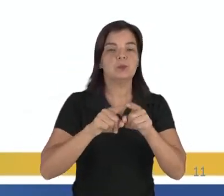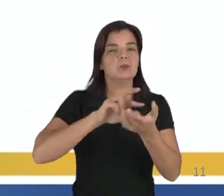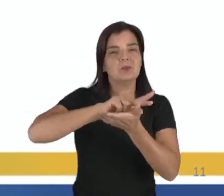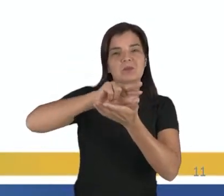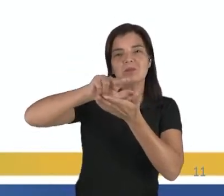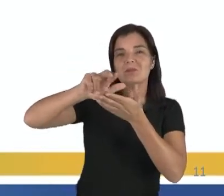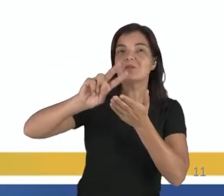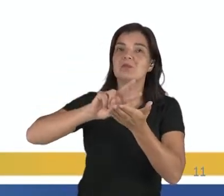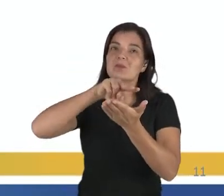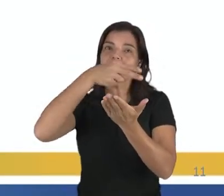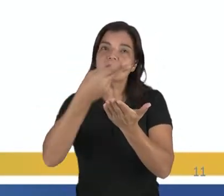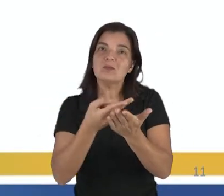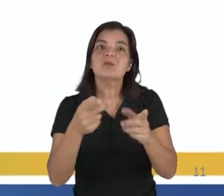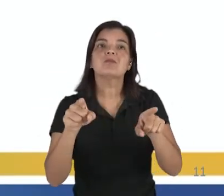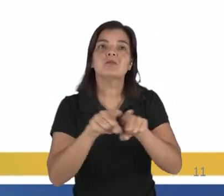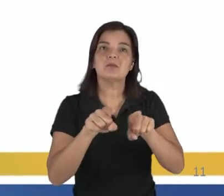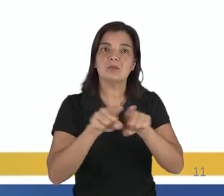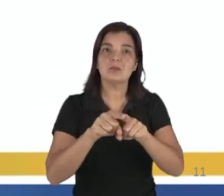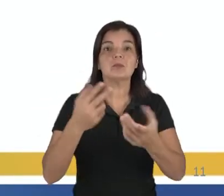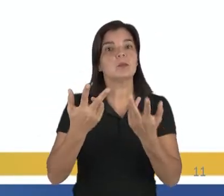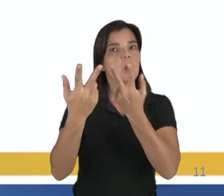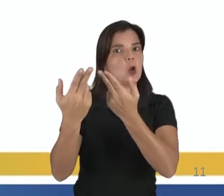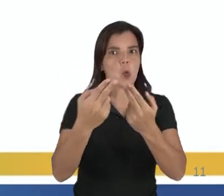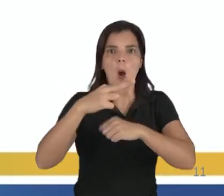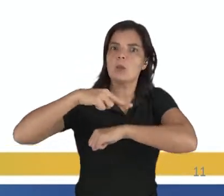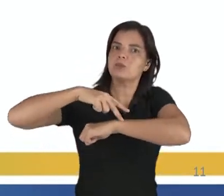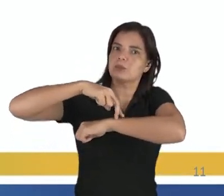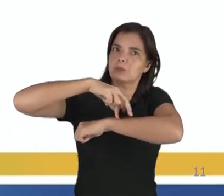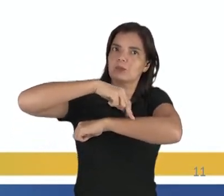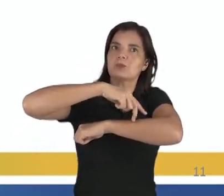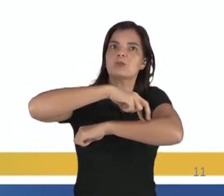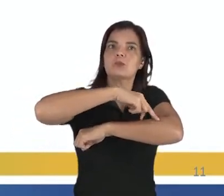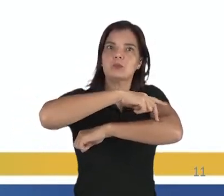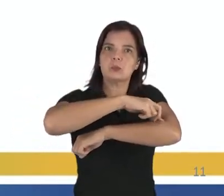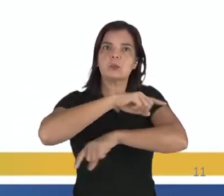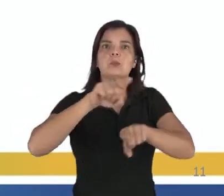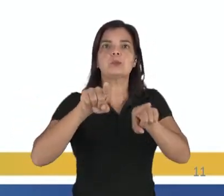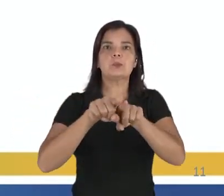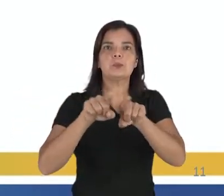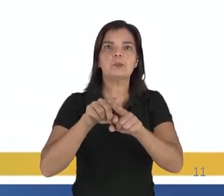diversas, como o movimento de ginástica artística, né, que é o tricking e o street